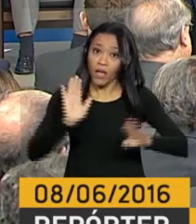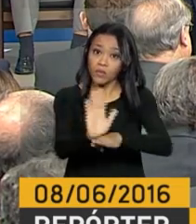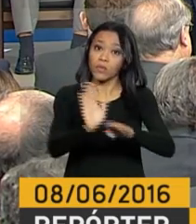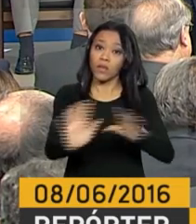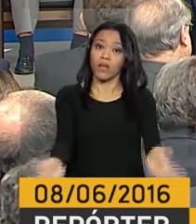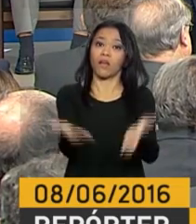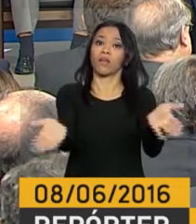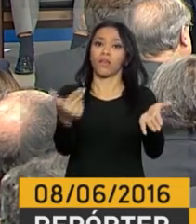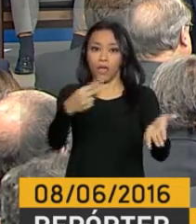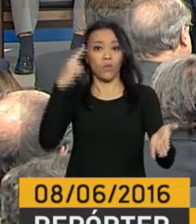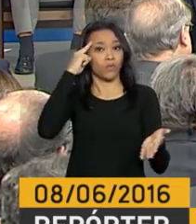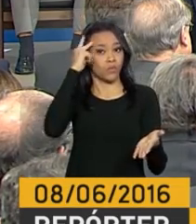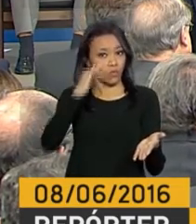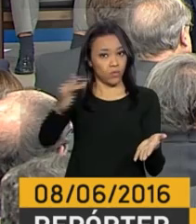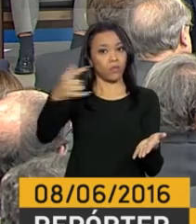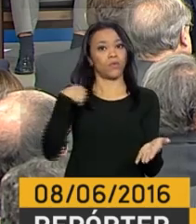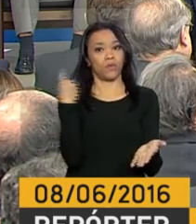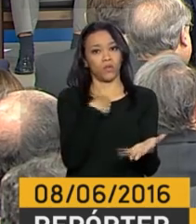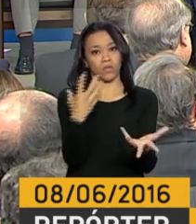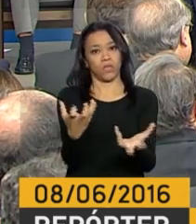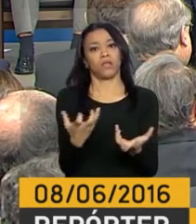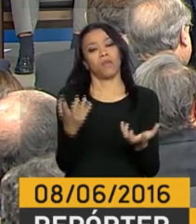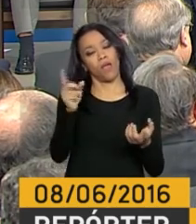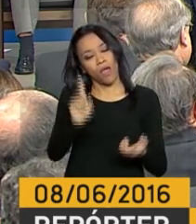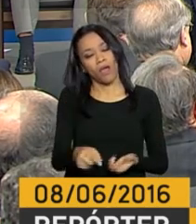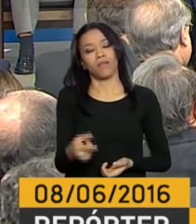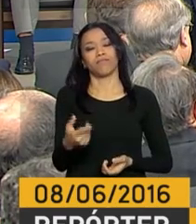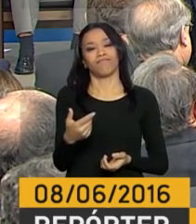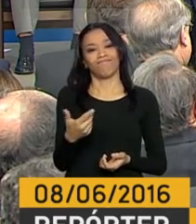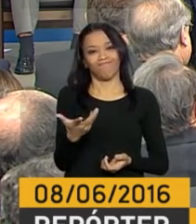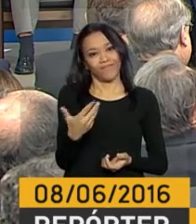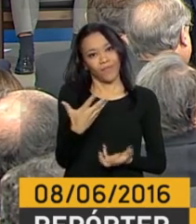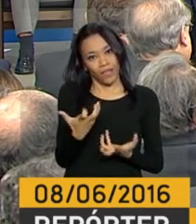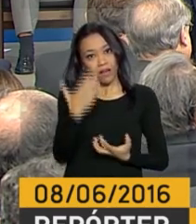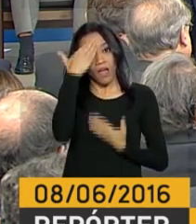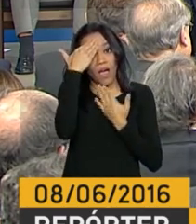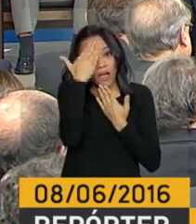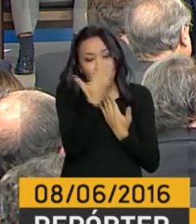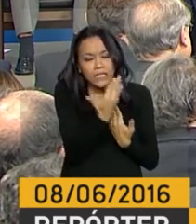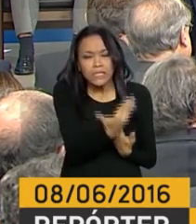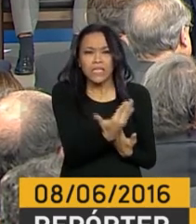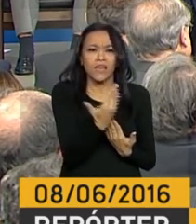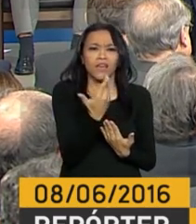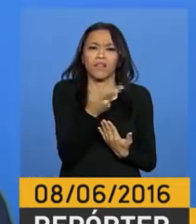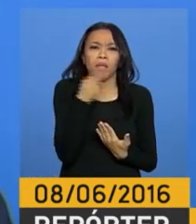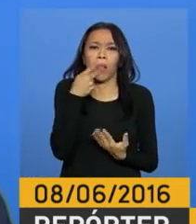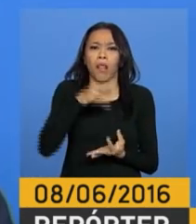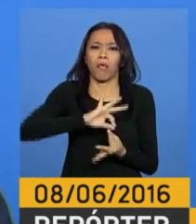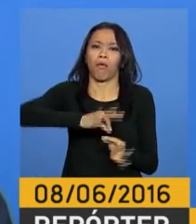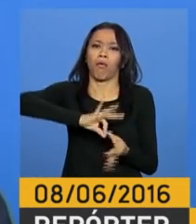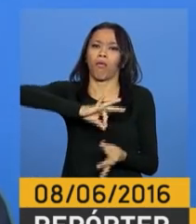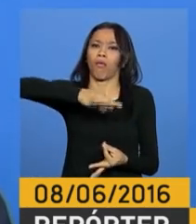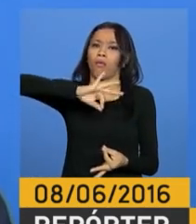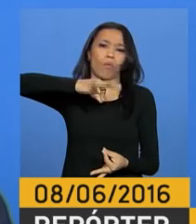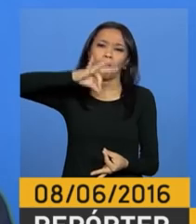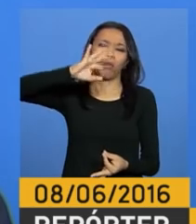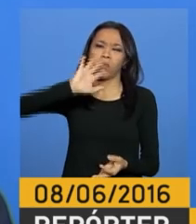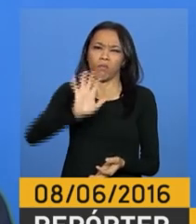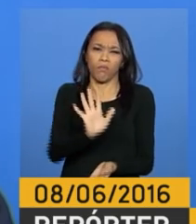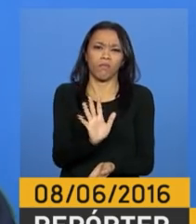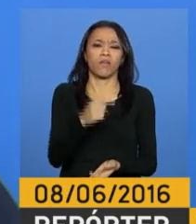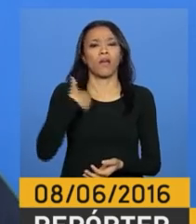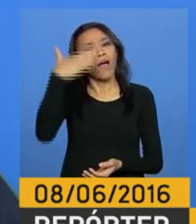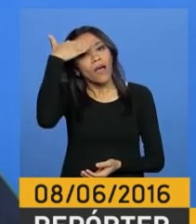pro Brasil Então nesse sentido eu queria agradecer muito não quero me alongar queria agradecer muito a vossa